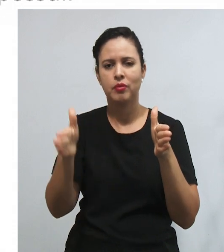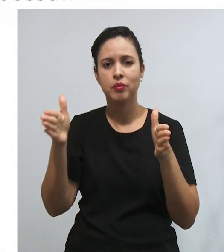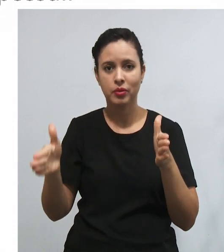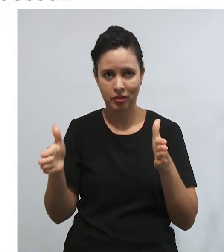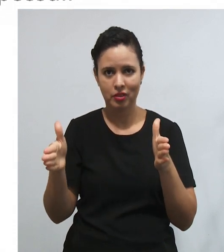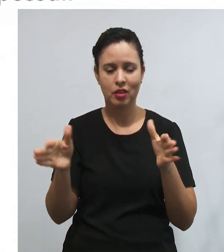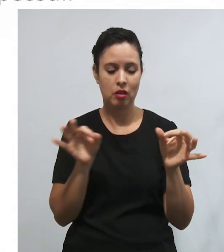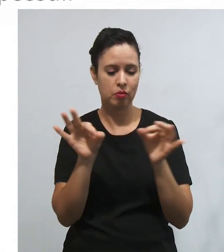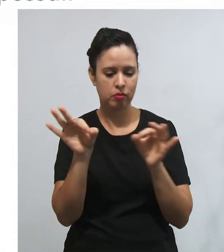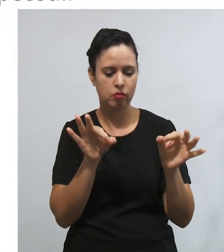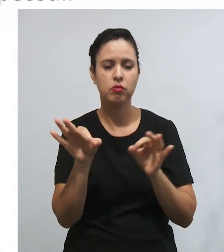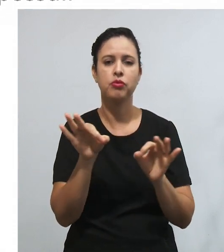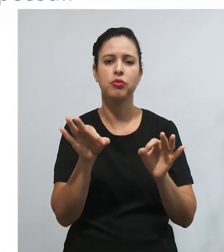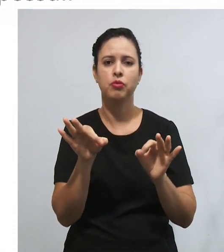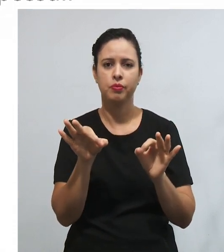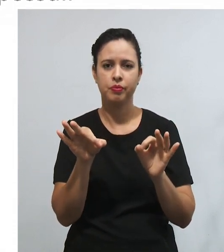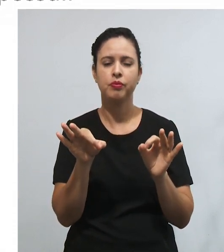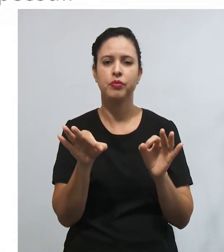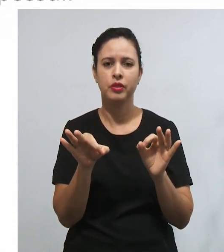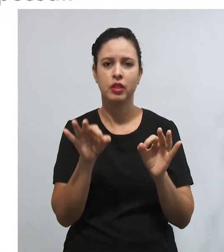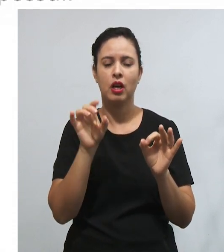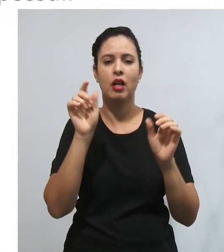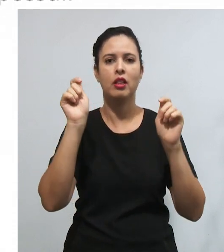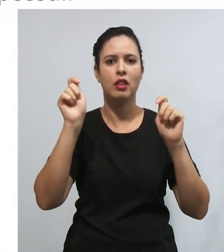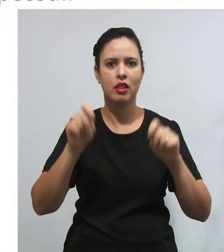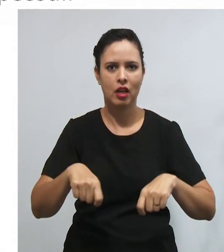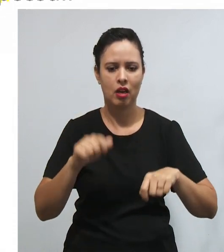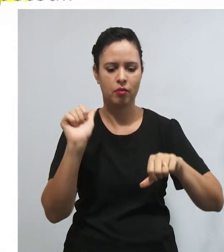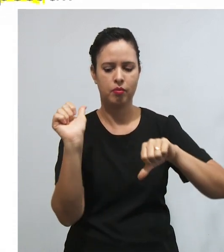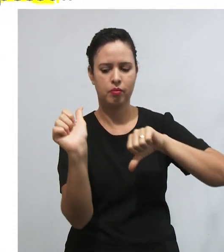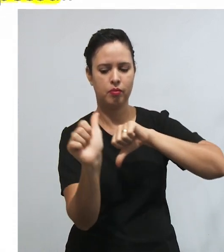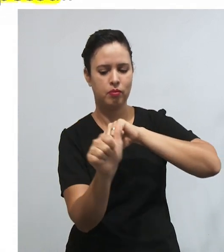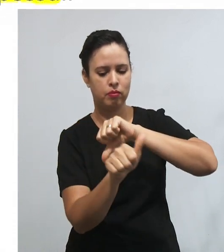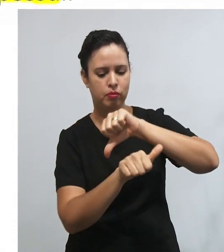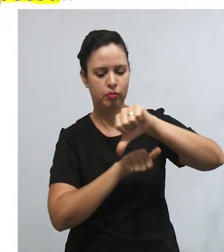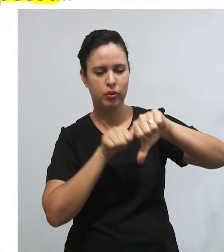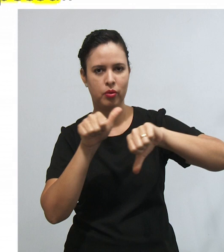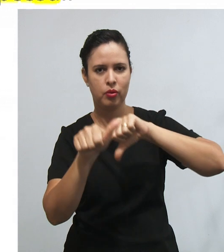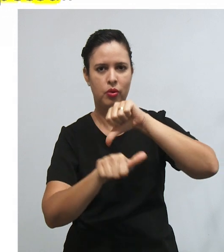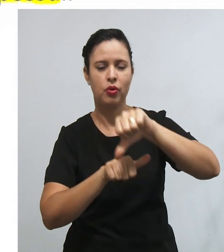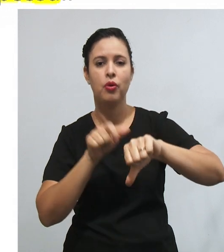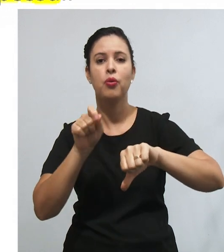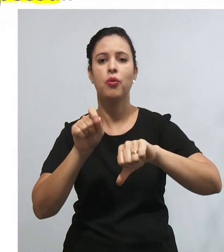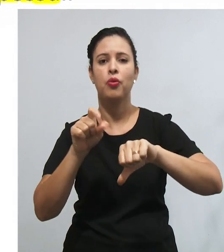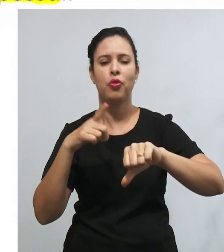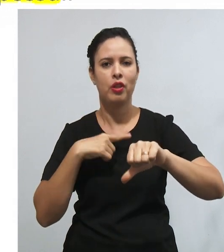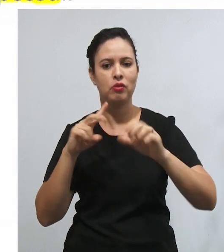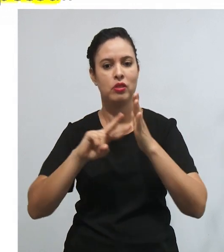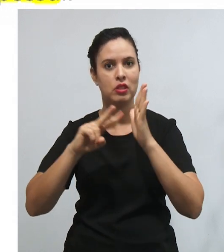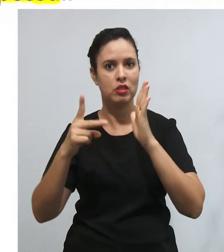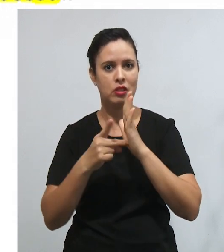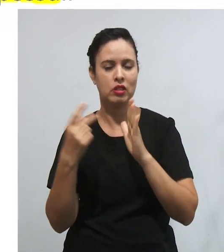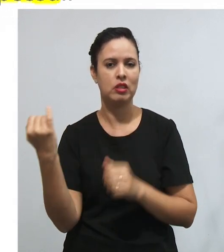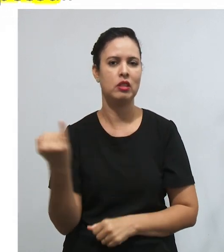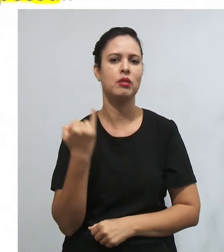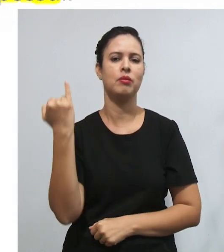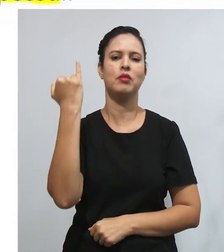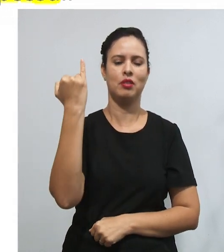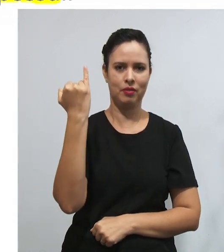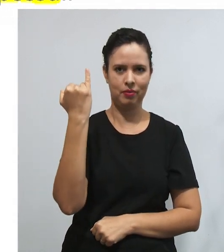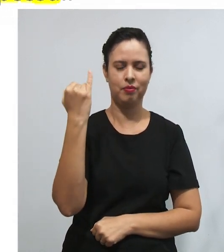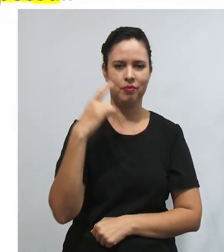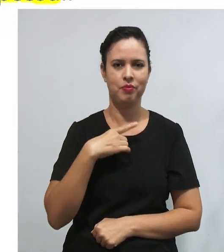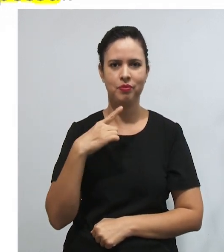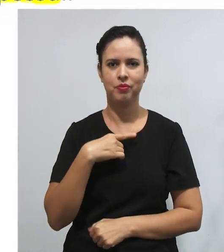forma ordenada, aí a gente gera um significado relevante. Gera um significado